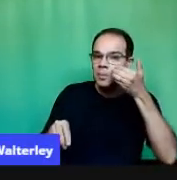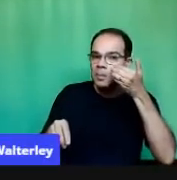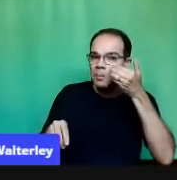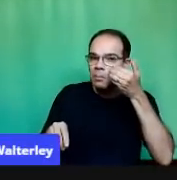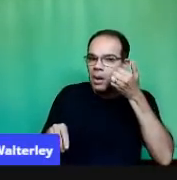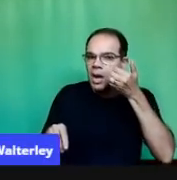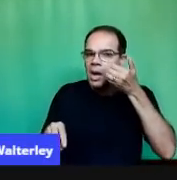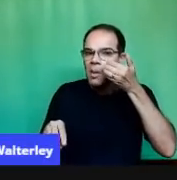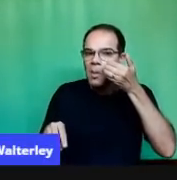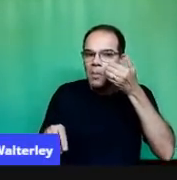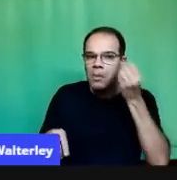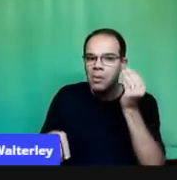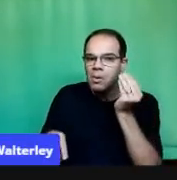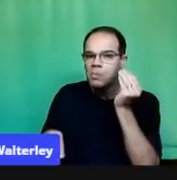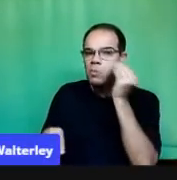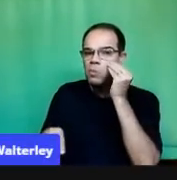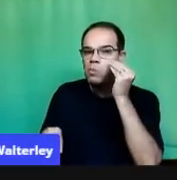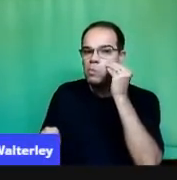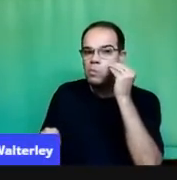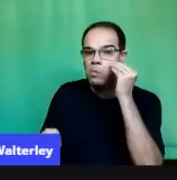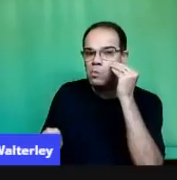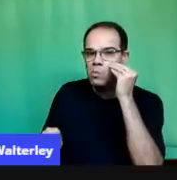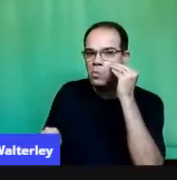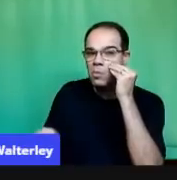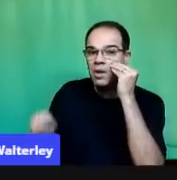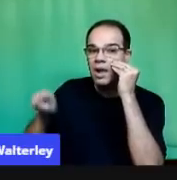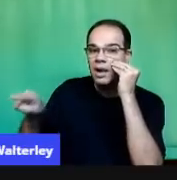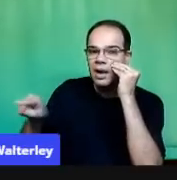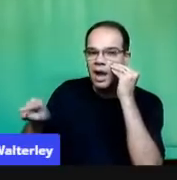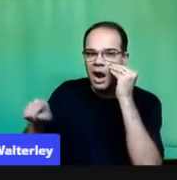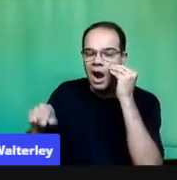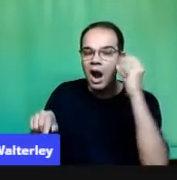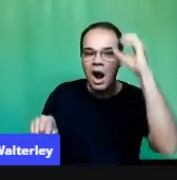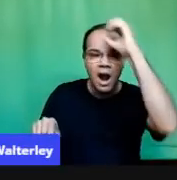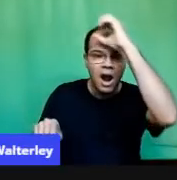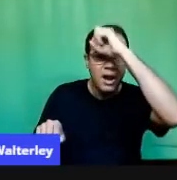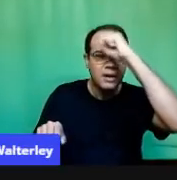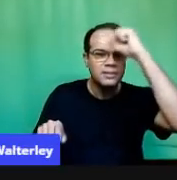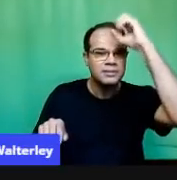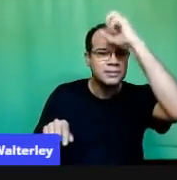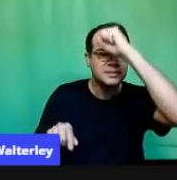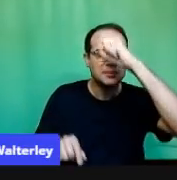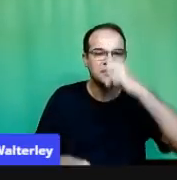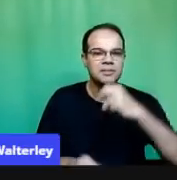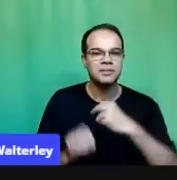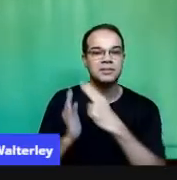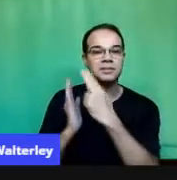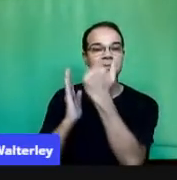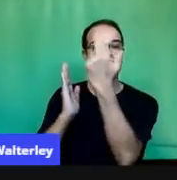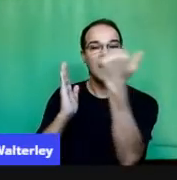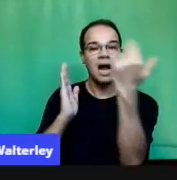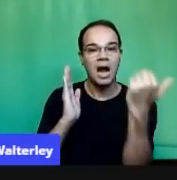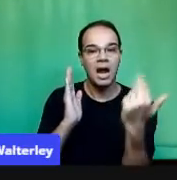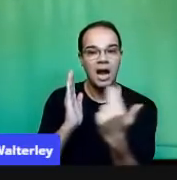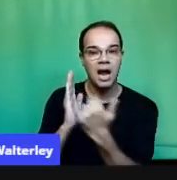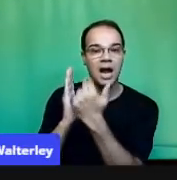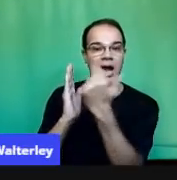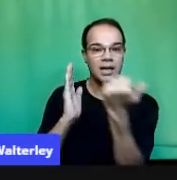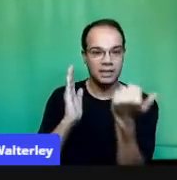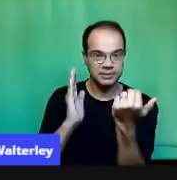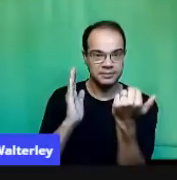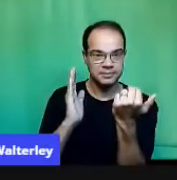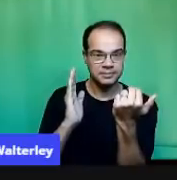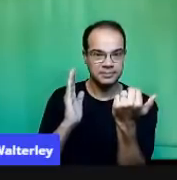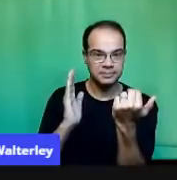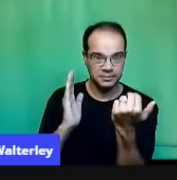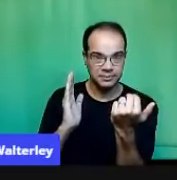que outrora a arte era apenas transmissão de técnicas. Ainda era conhecida